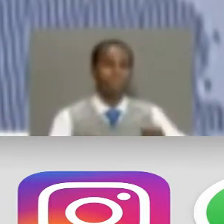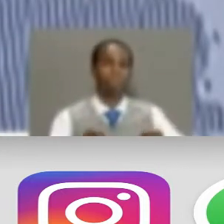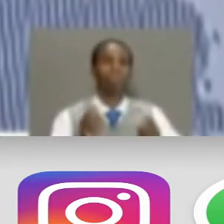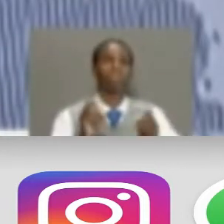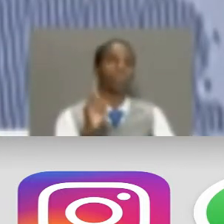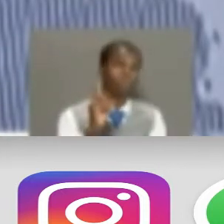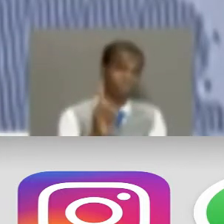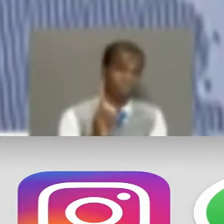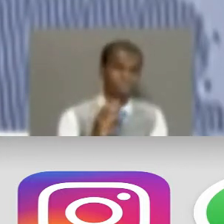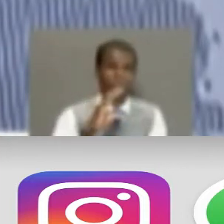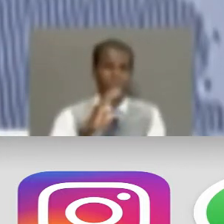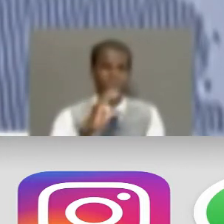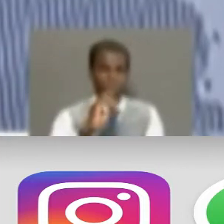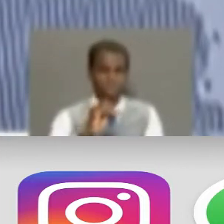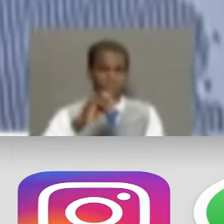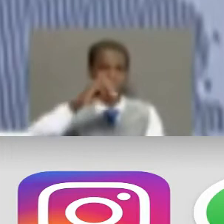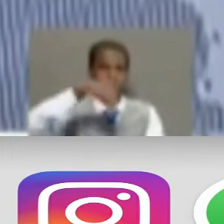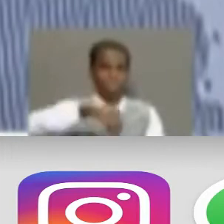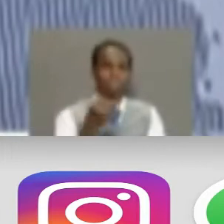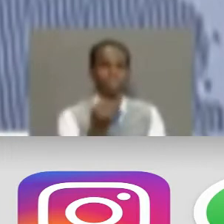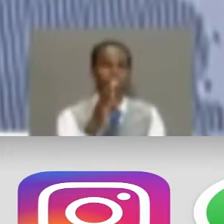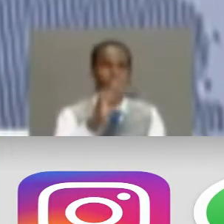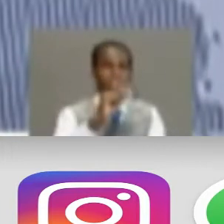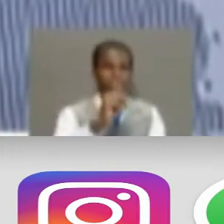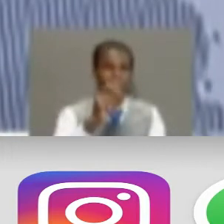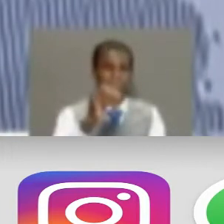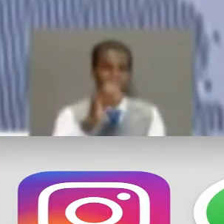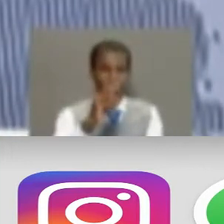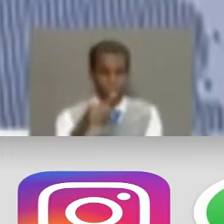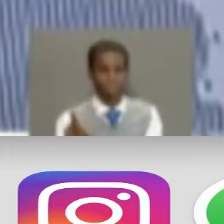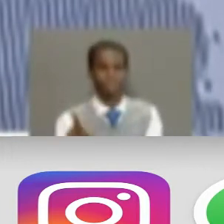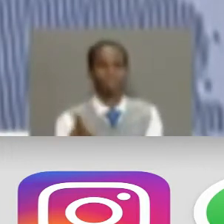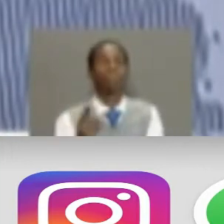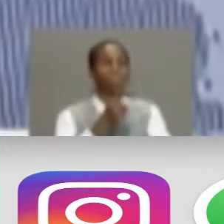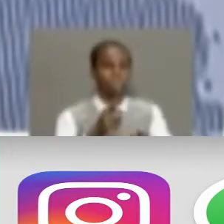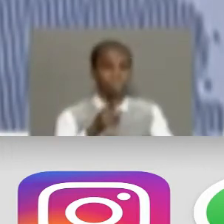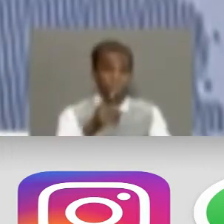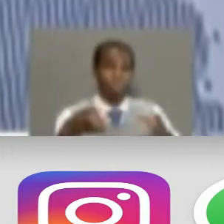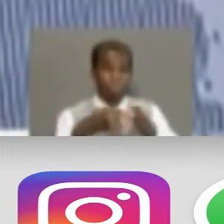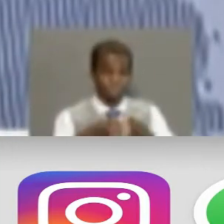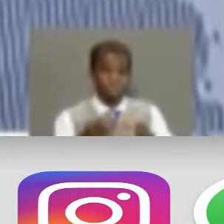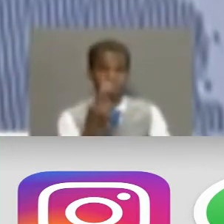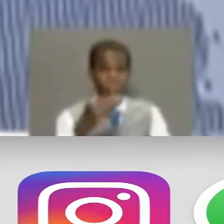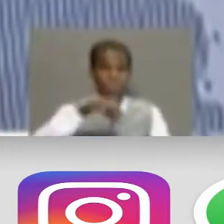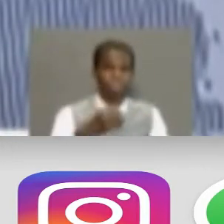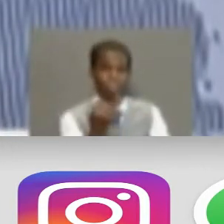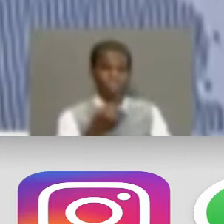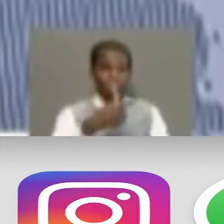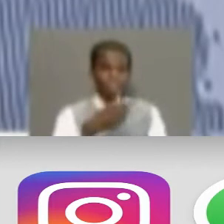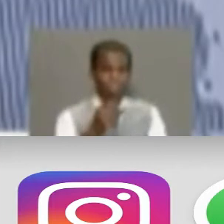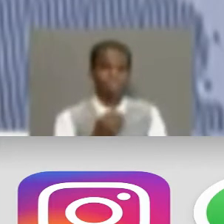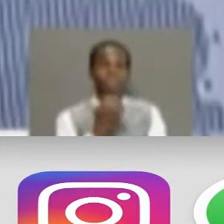não o comitê permanente, como fez, infelizmente, a força política em causa. E mais, repare,